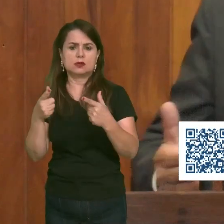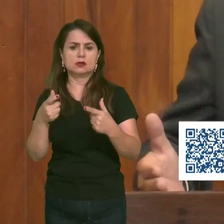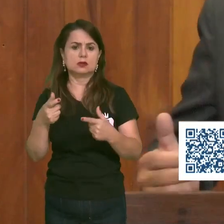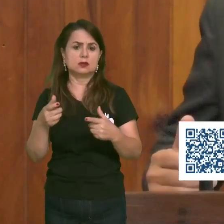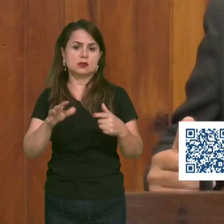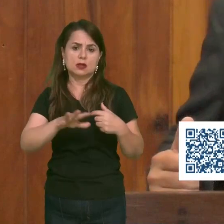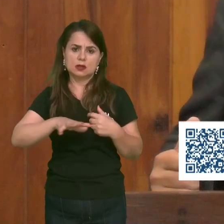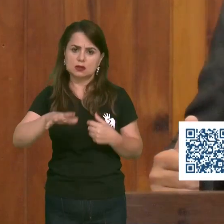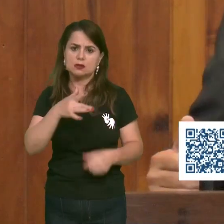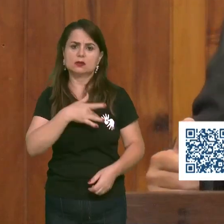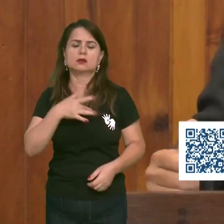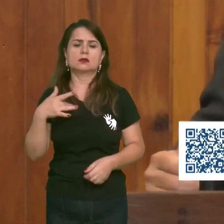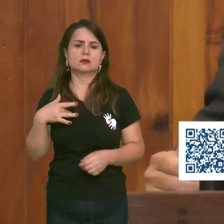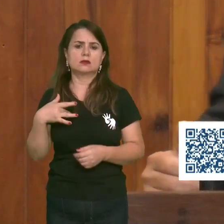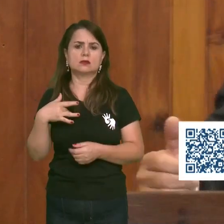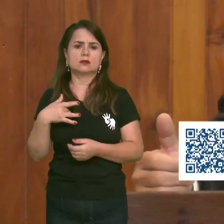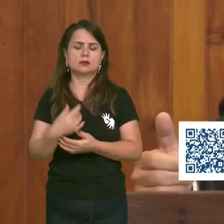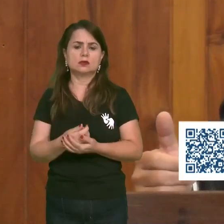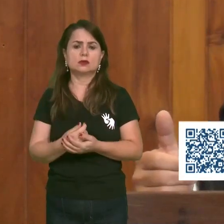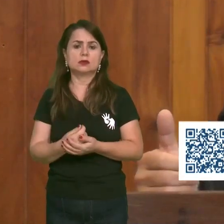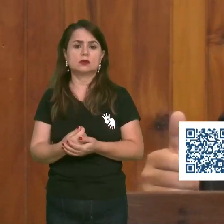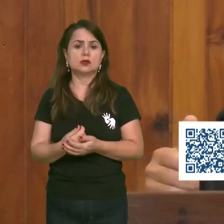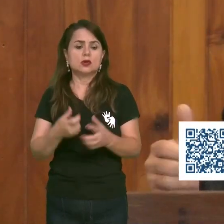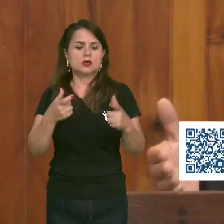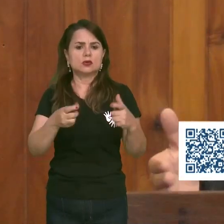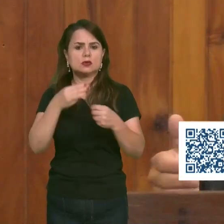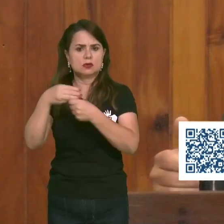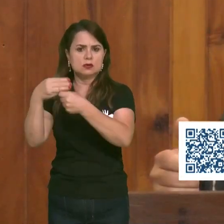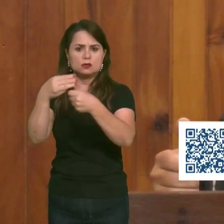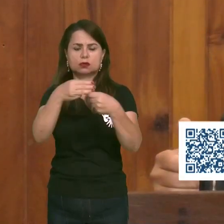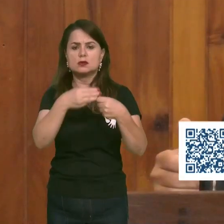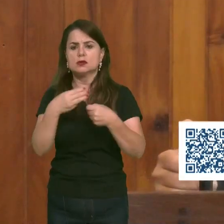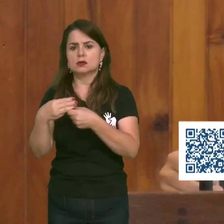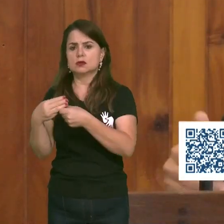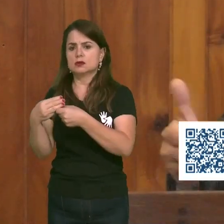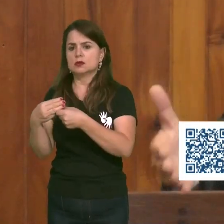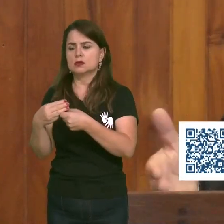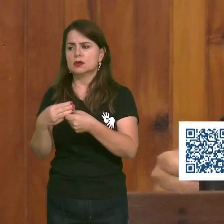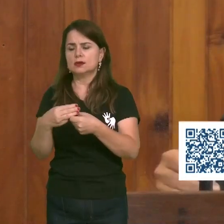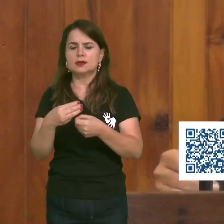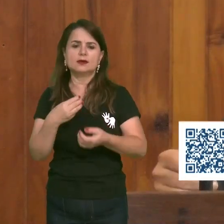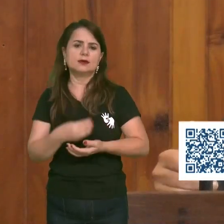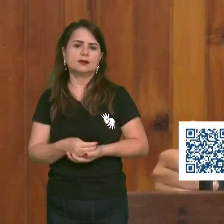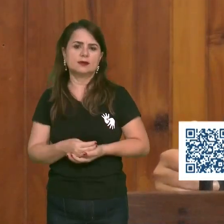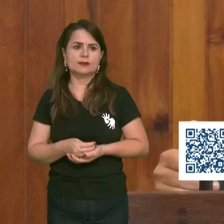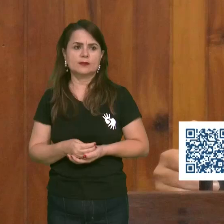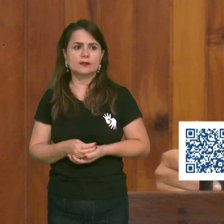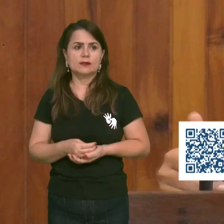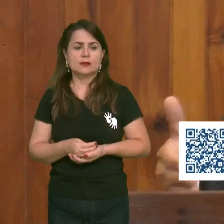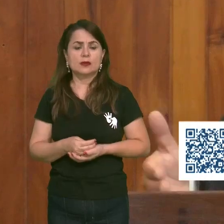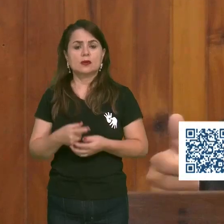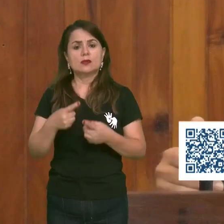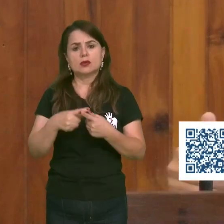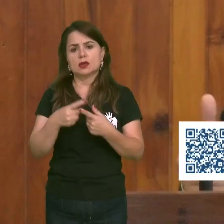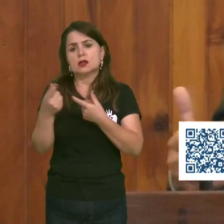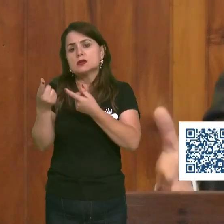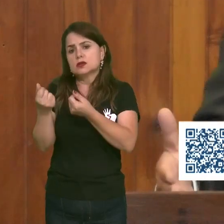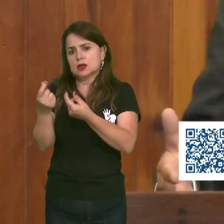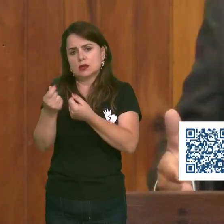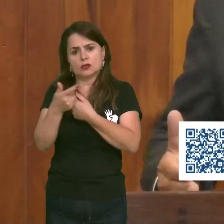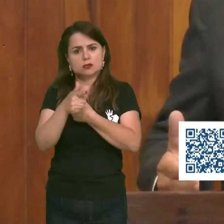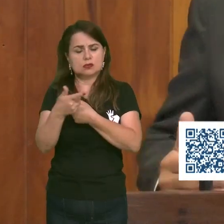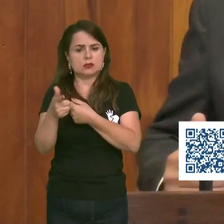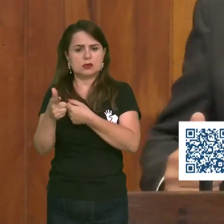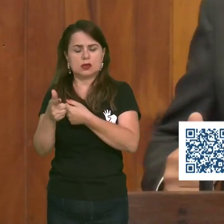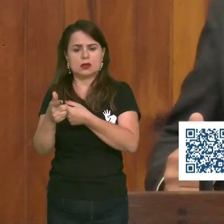todos os segmentos de órgãos do município que realmente por falta de investimento falta